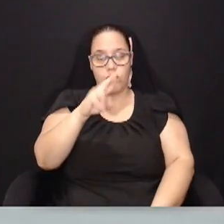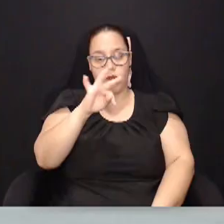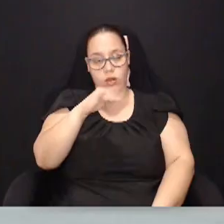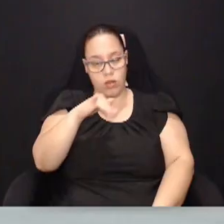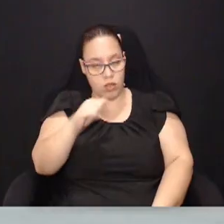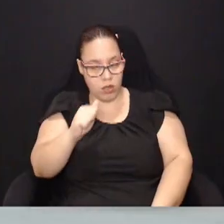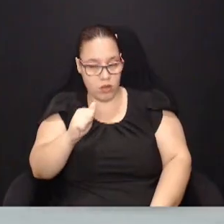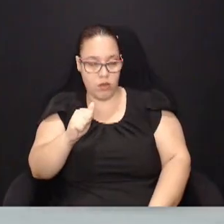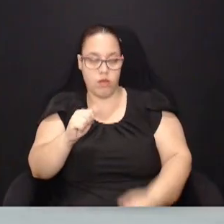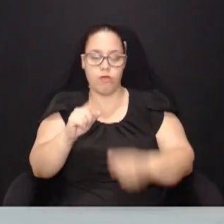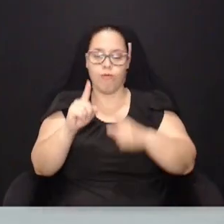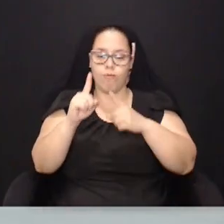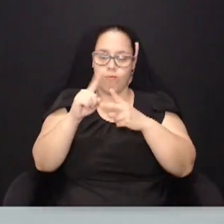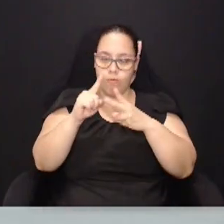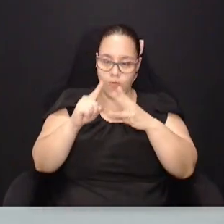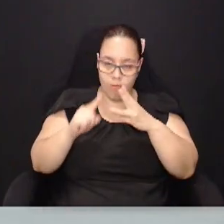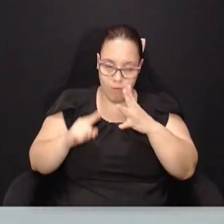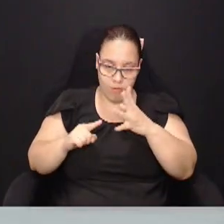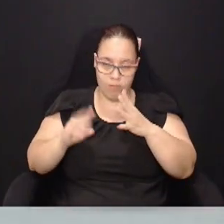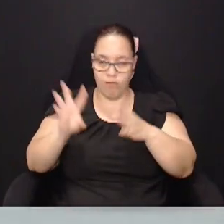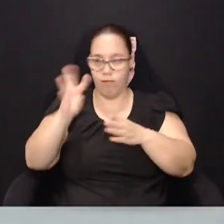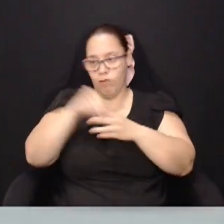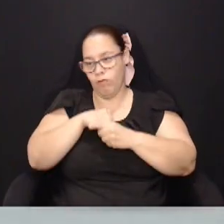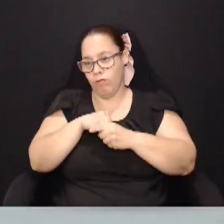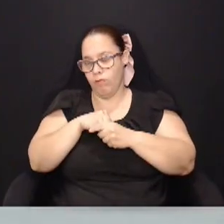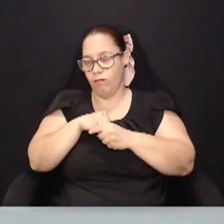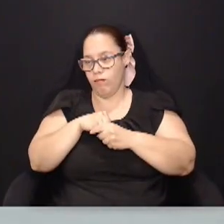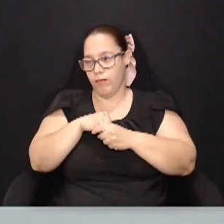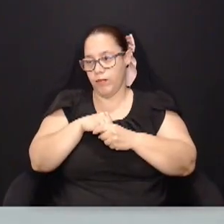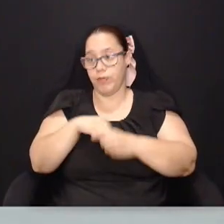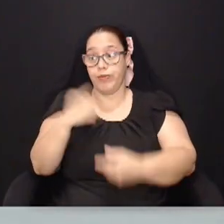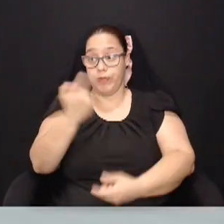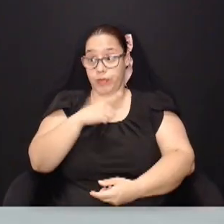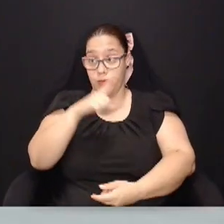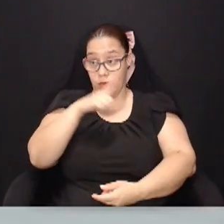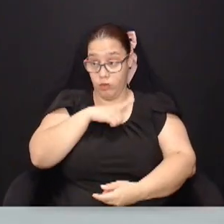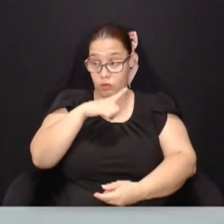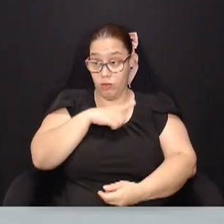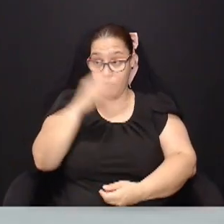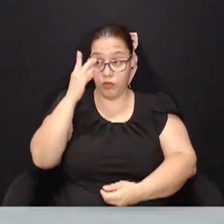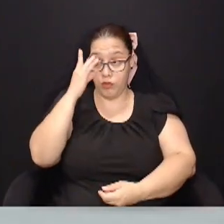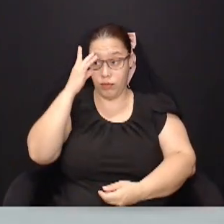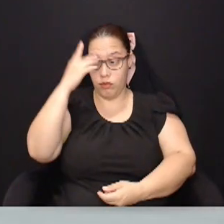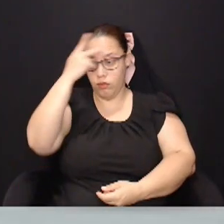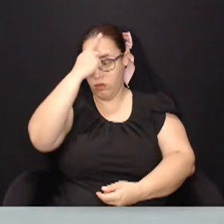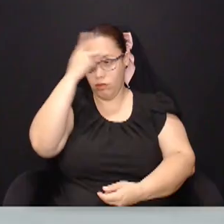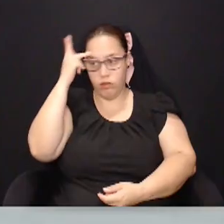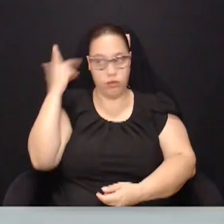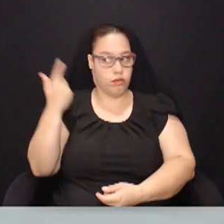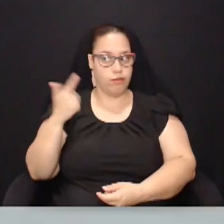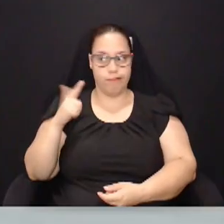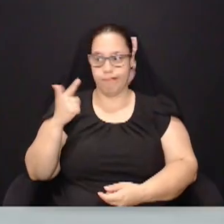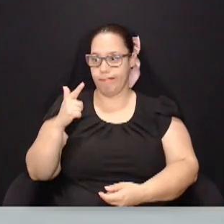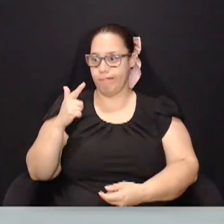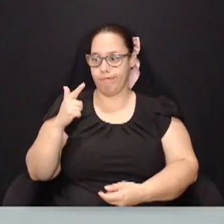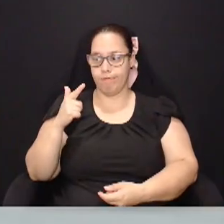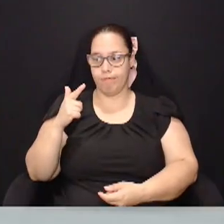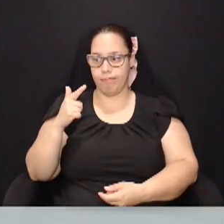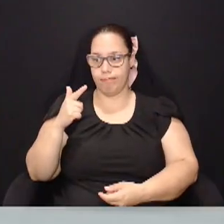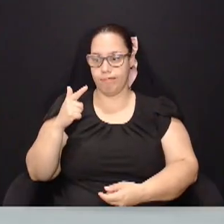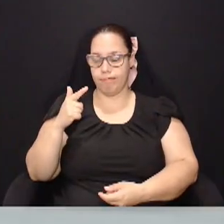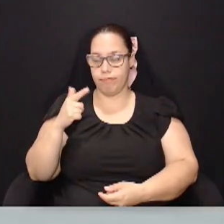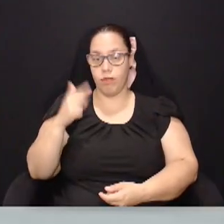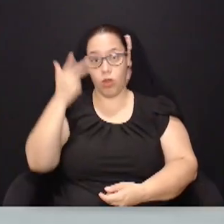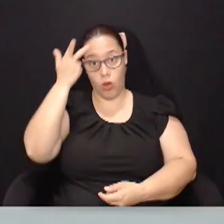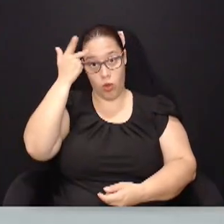categorias dentro daquilo que nós temos, que a pessoa ela não está na sua condição normal de